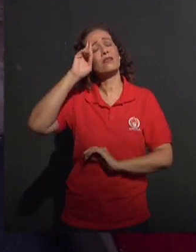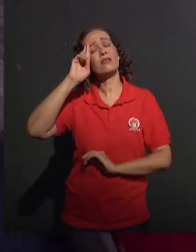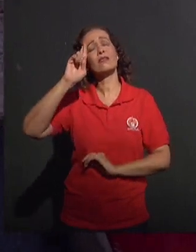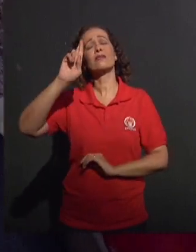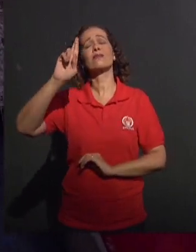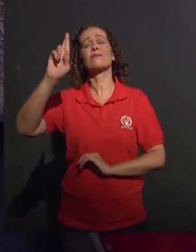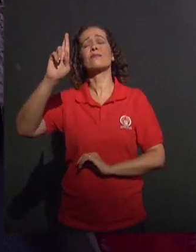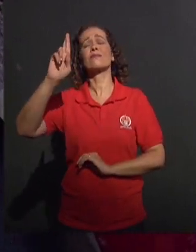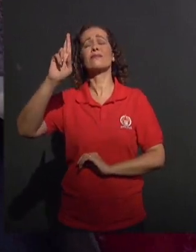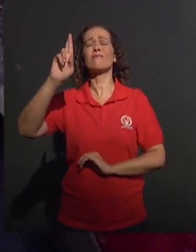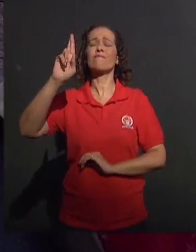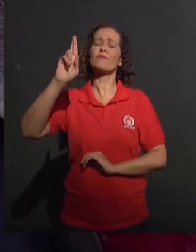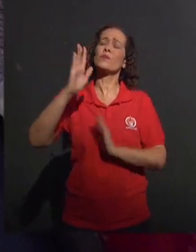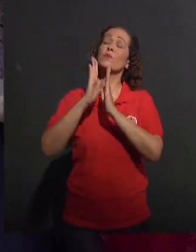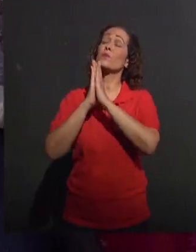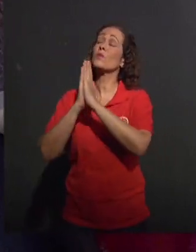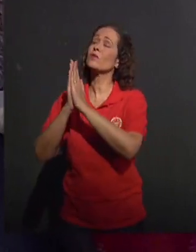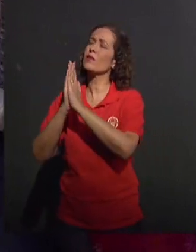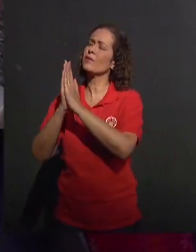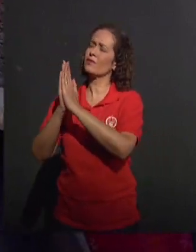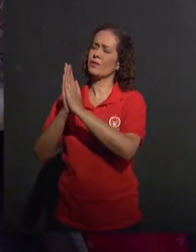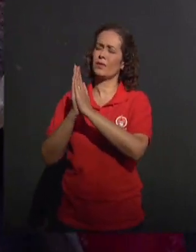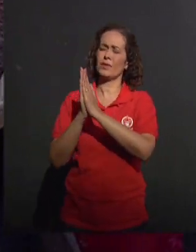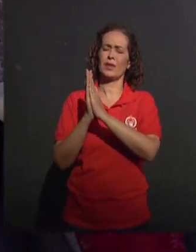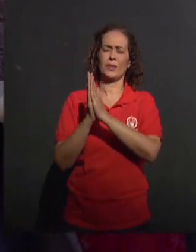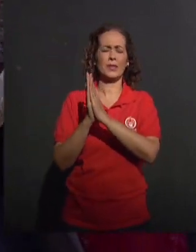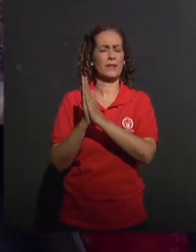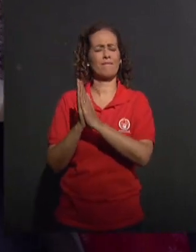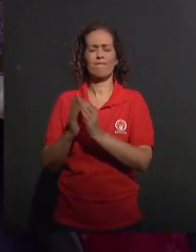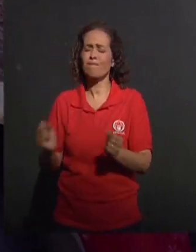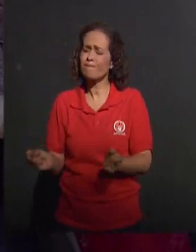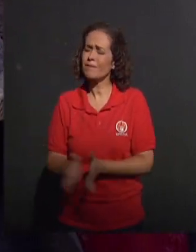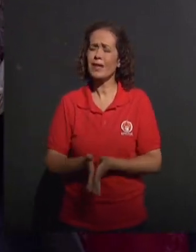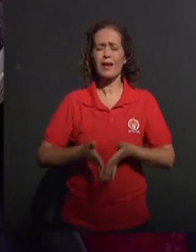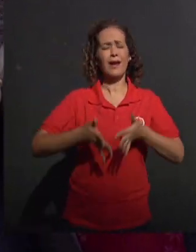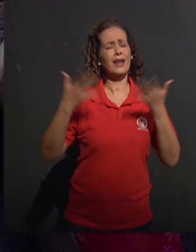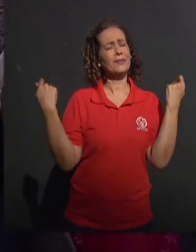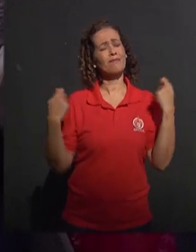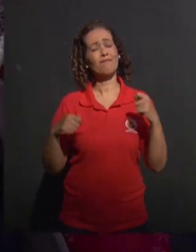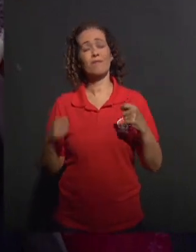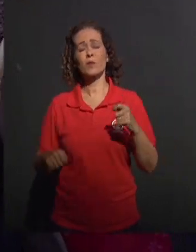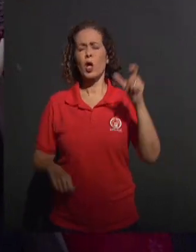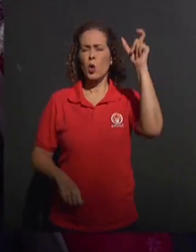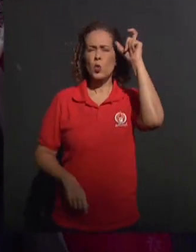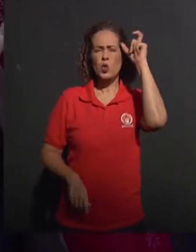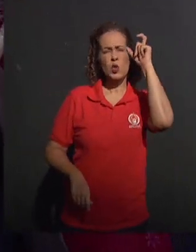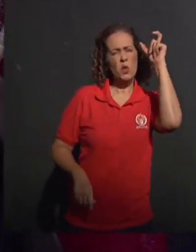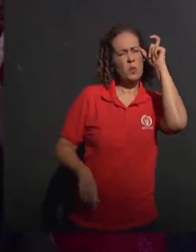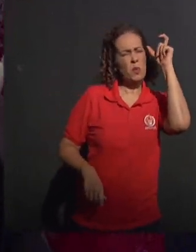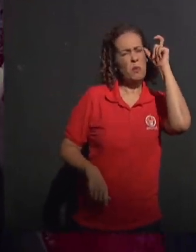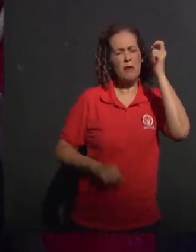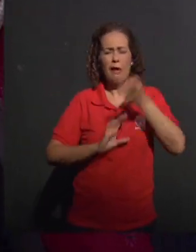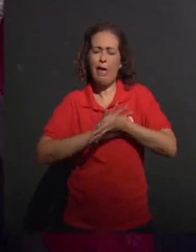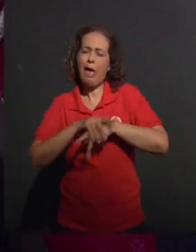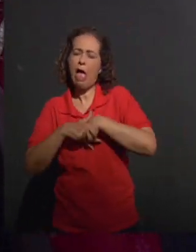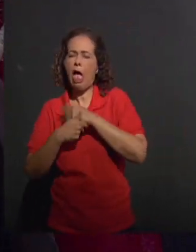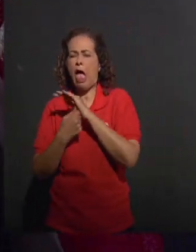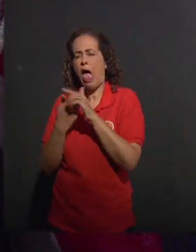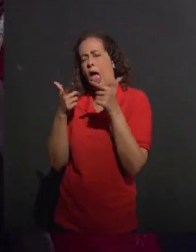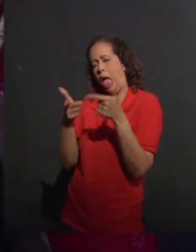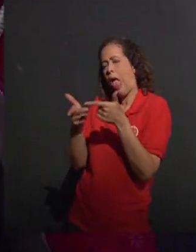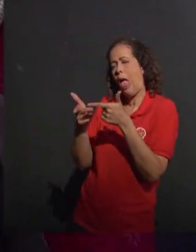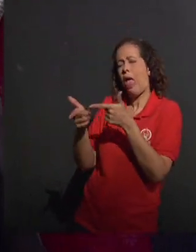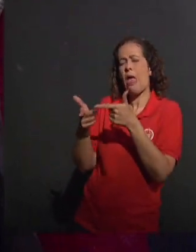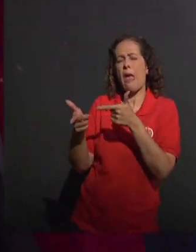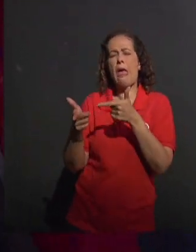que haja a Tua intervenção, Pai. O inimigo tem zombado, o inimigo tem escarnecido,